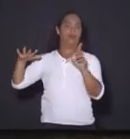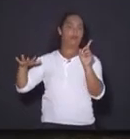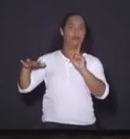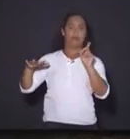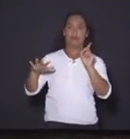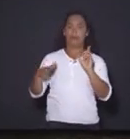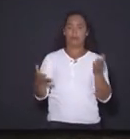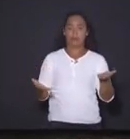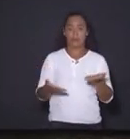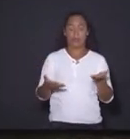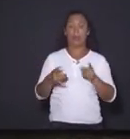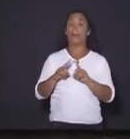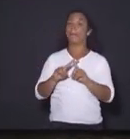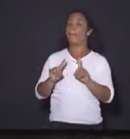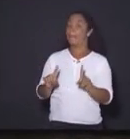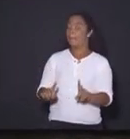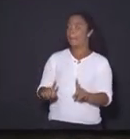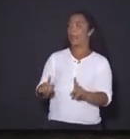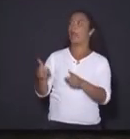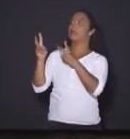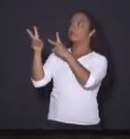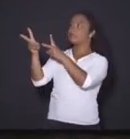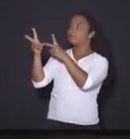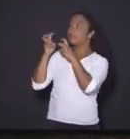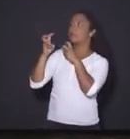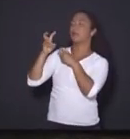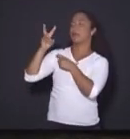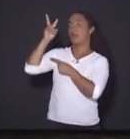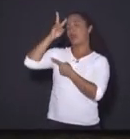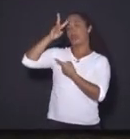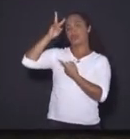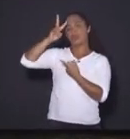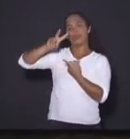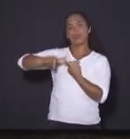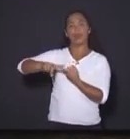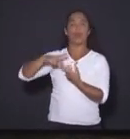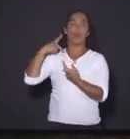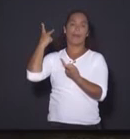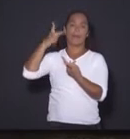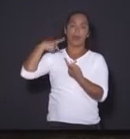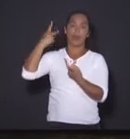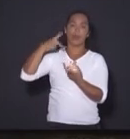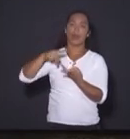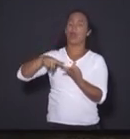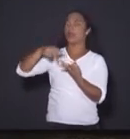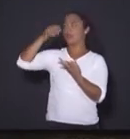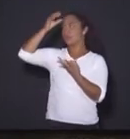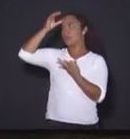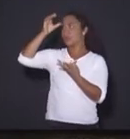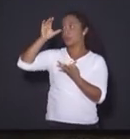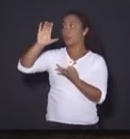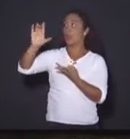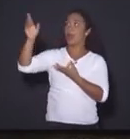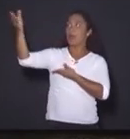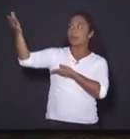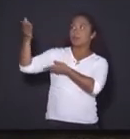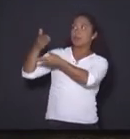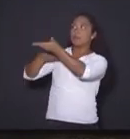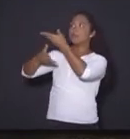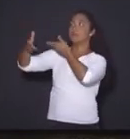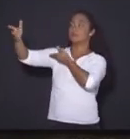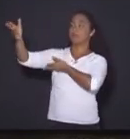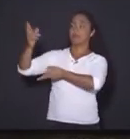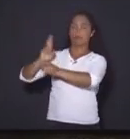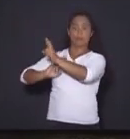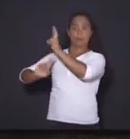mas reconhece os vínculos históricos os vínculos políticos e culturais dessa relação compreendendo a como